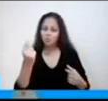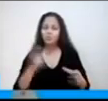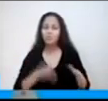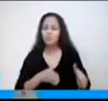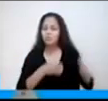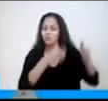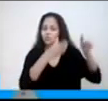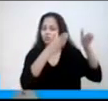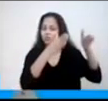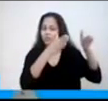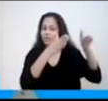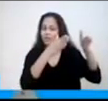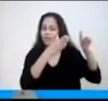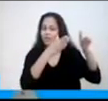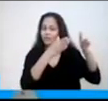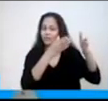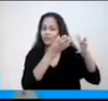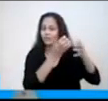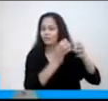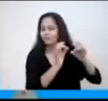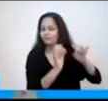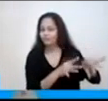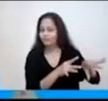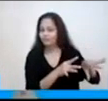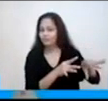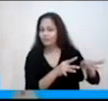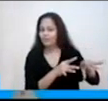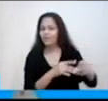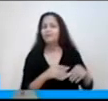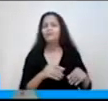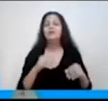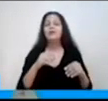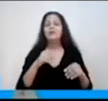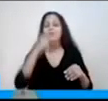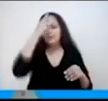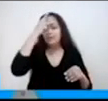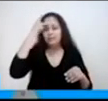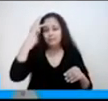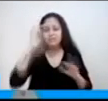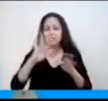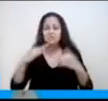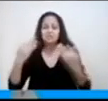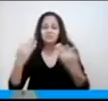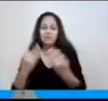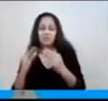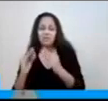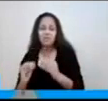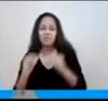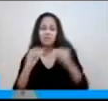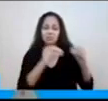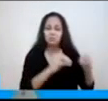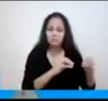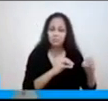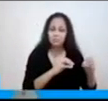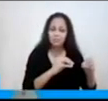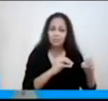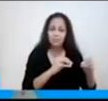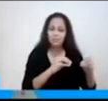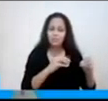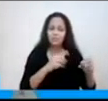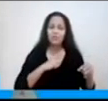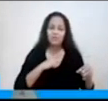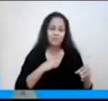vezes os prédios estão abandonados, então as famílias migram para lá e não tem aí o custo de pagar, por exemplo, um aluguel, né? Ou se